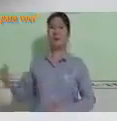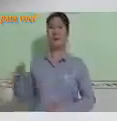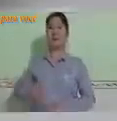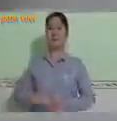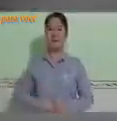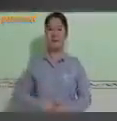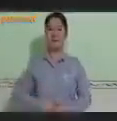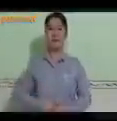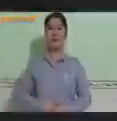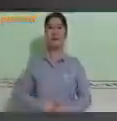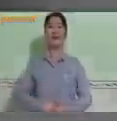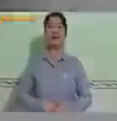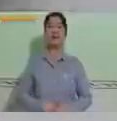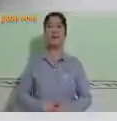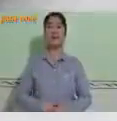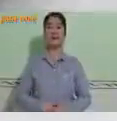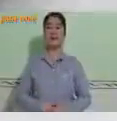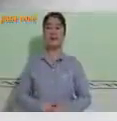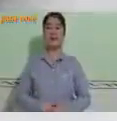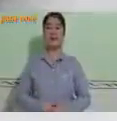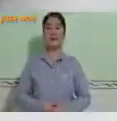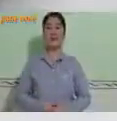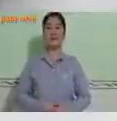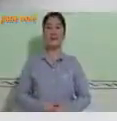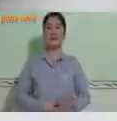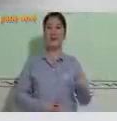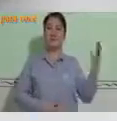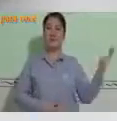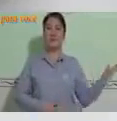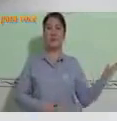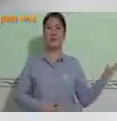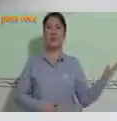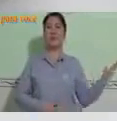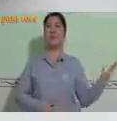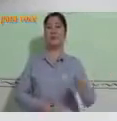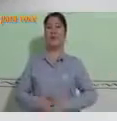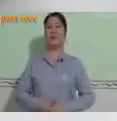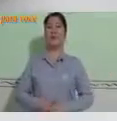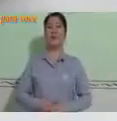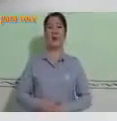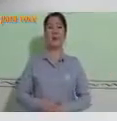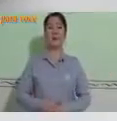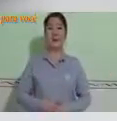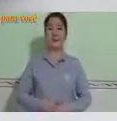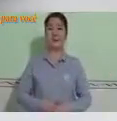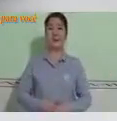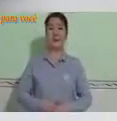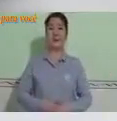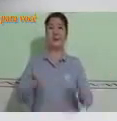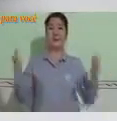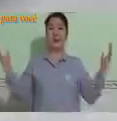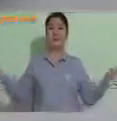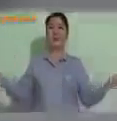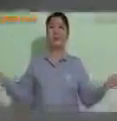Veja alguns exemplos de exercícios para fazer em casa. Confira ainda outras dicas no vídeo seguinte. 2